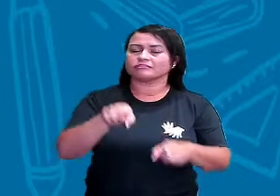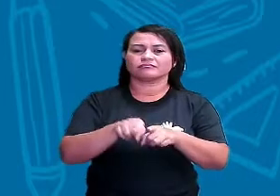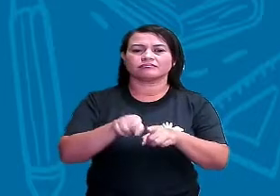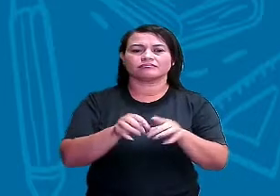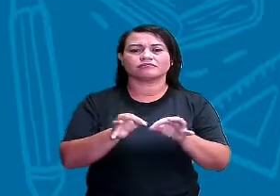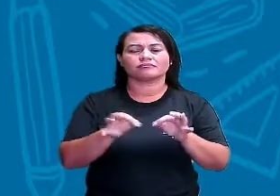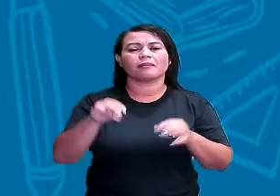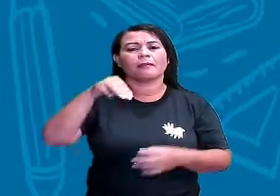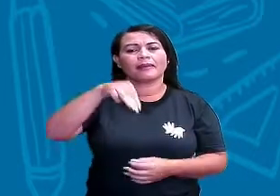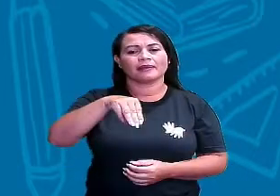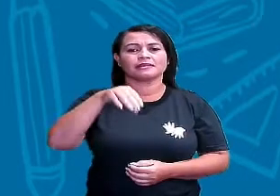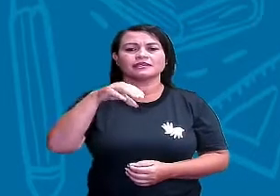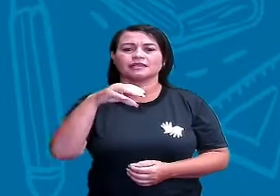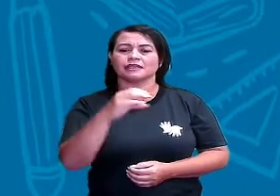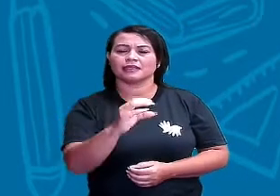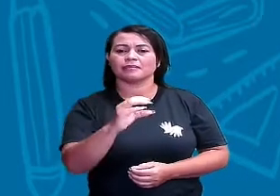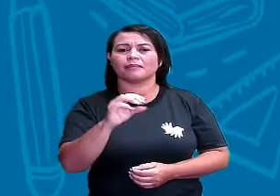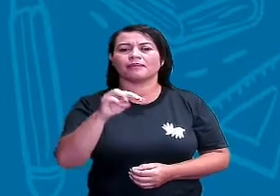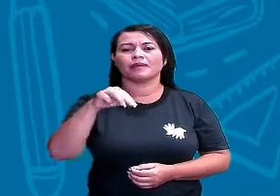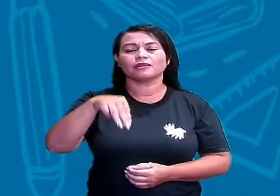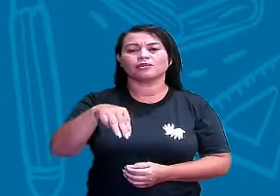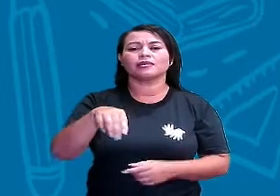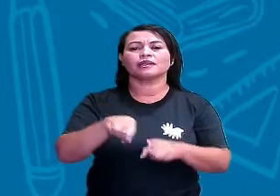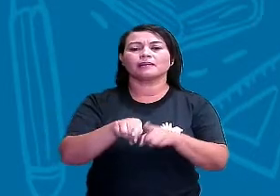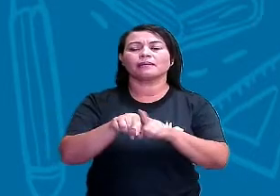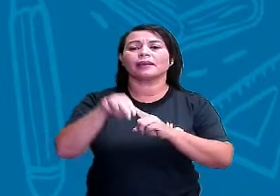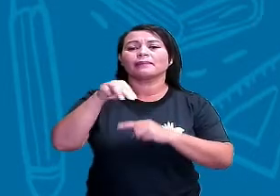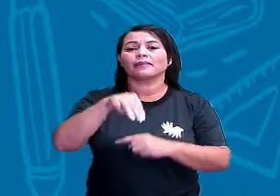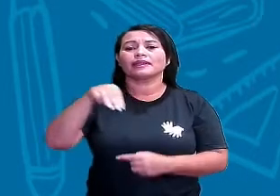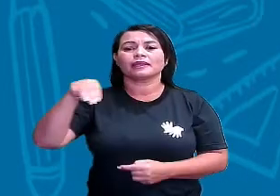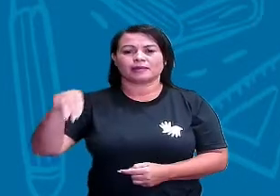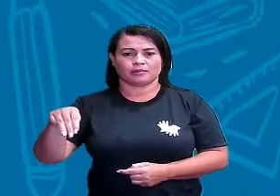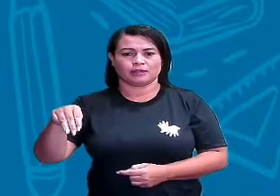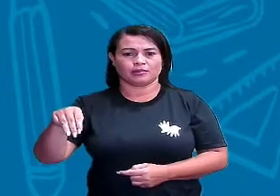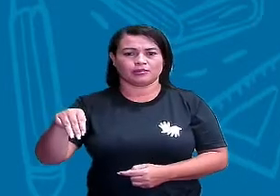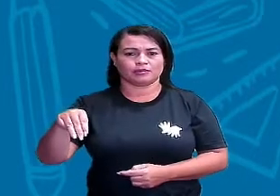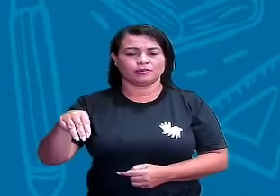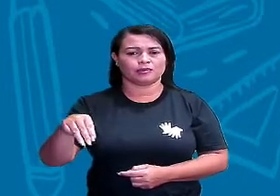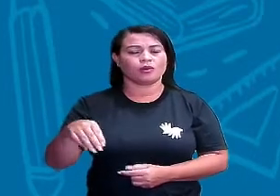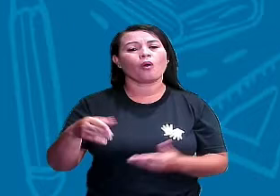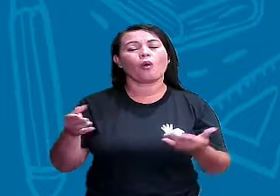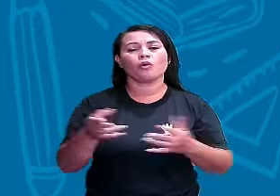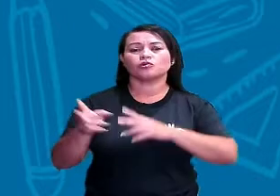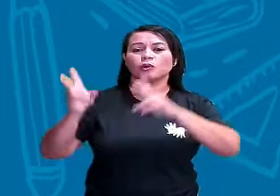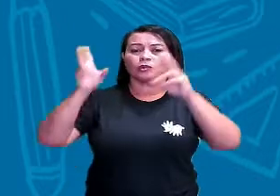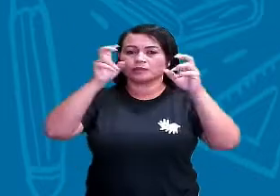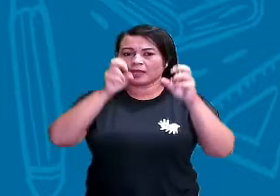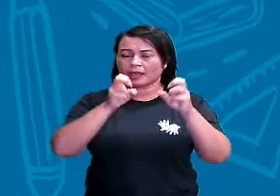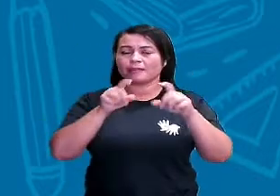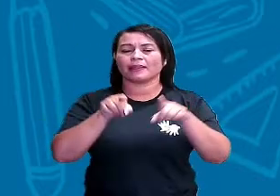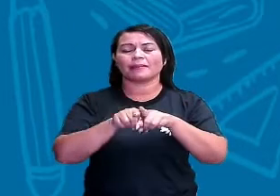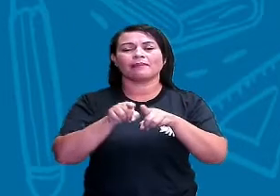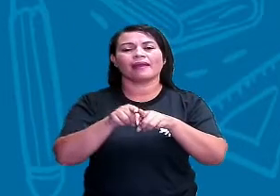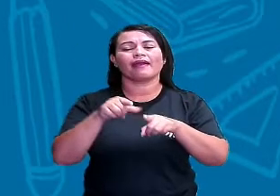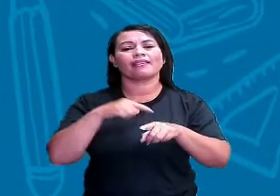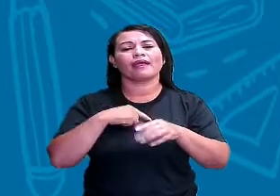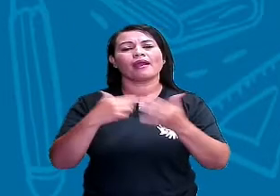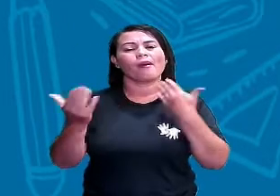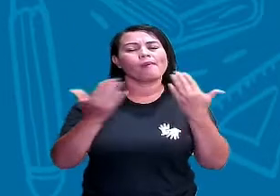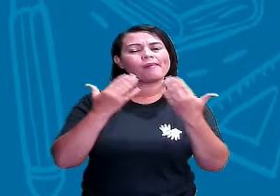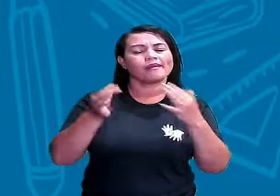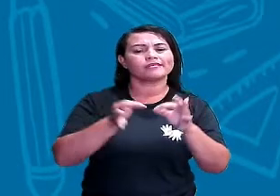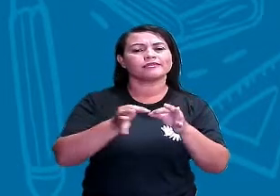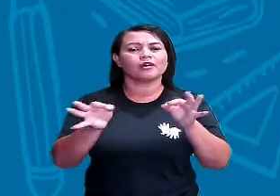metro, centímetro e milímetro. Tema da aula de hoje, medidas de comprimento, estimativa, comparação